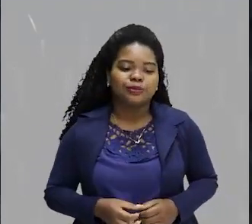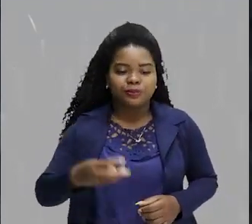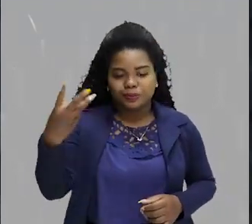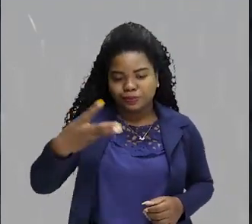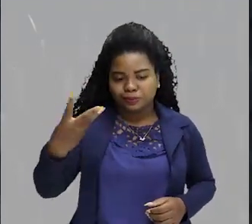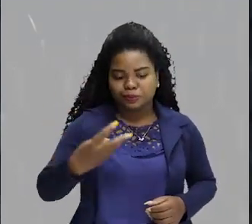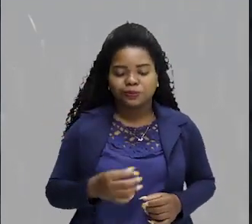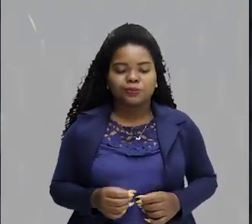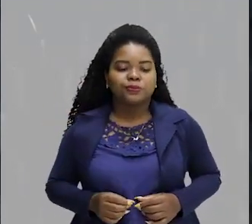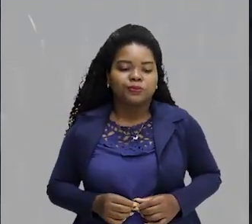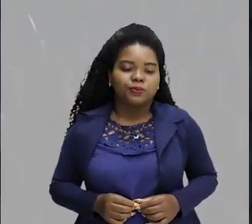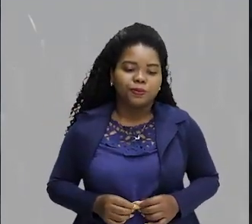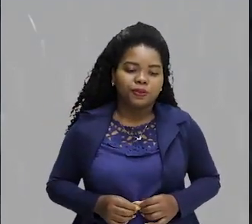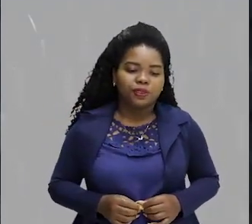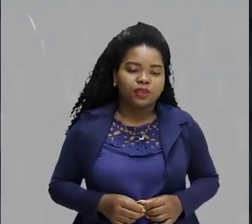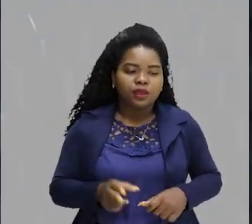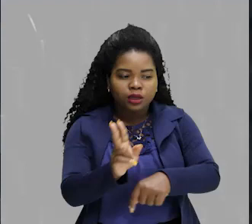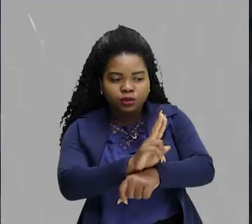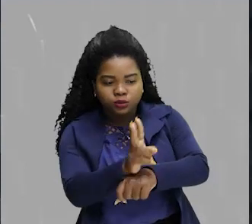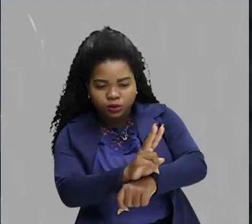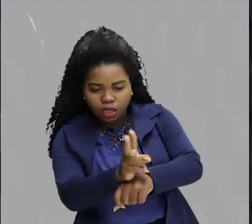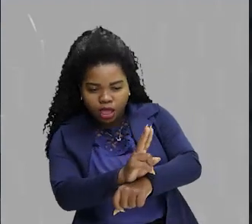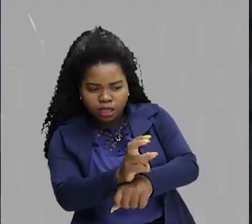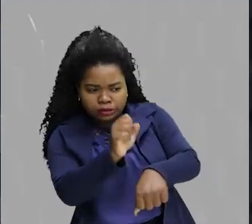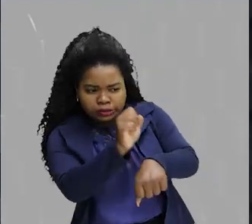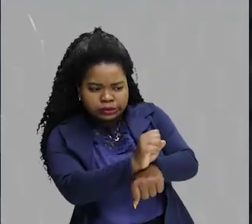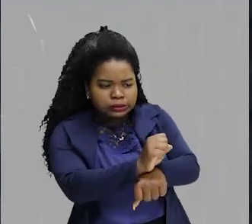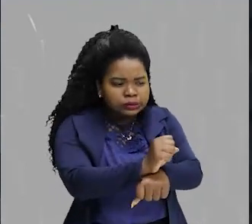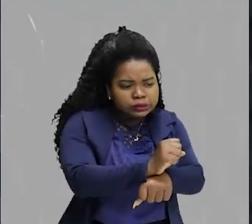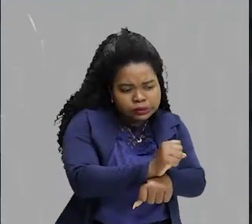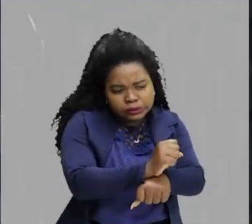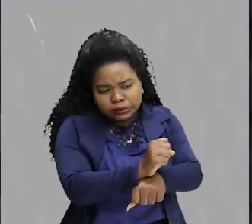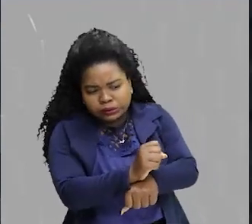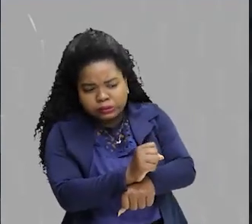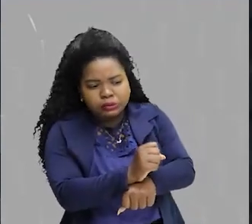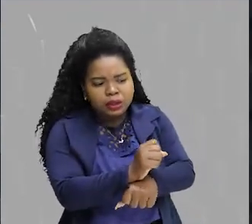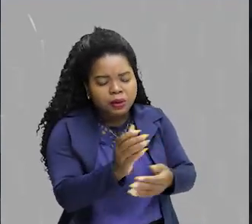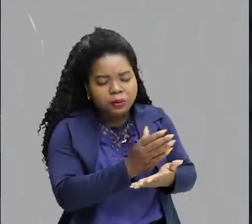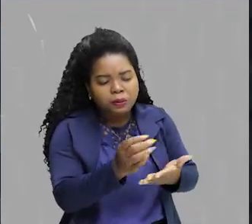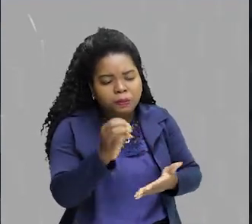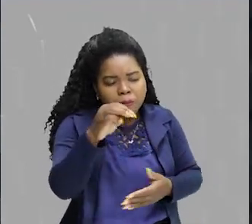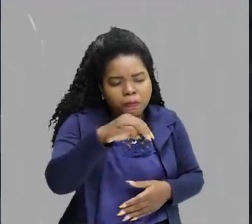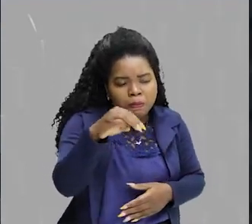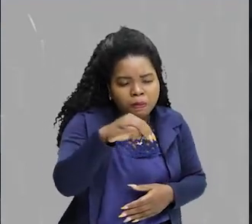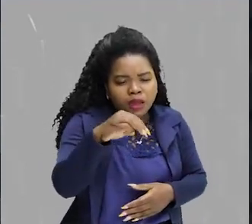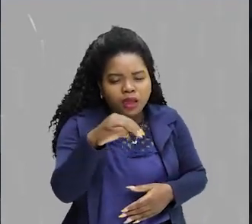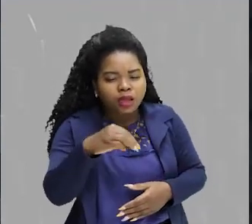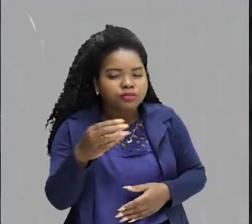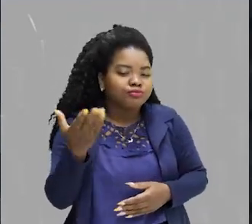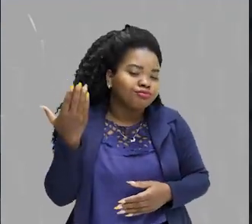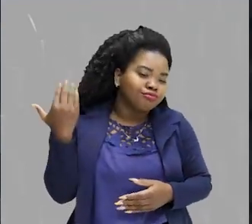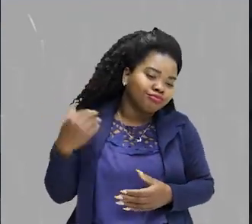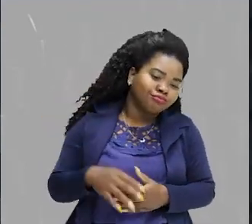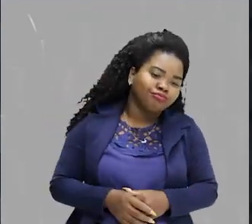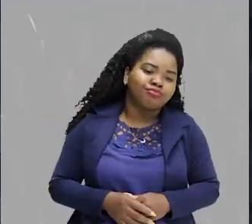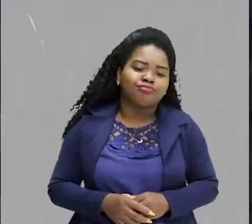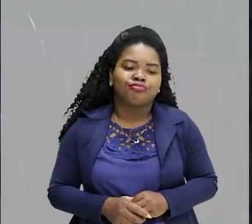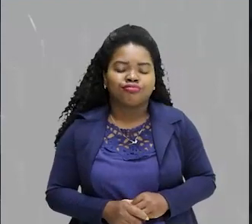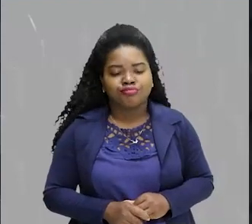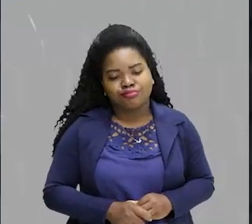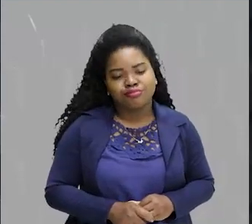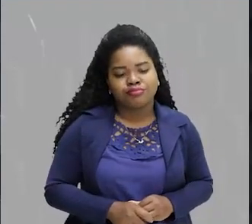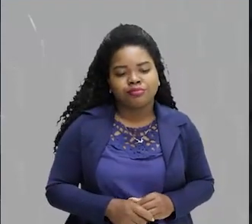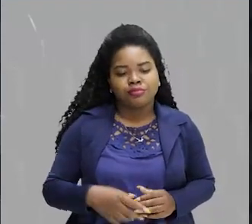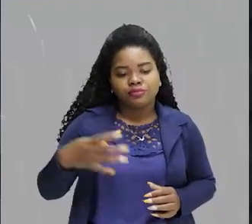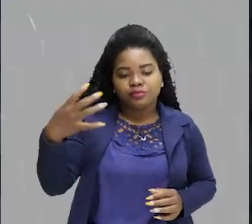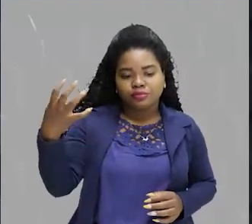minutes ago. O táxi parou alguns minutos atrás. I met my husband 6 years ago.